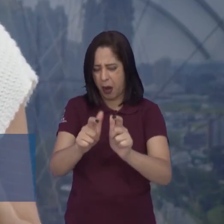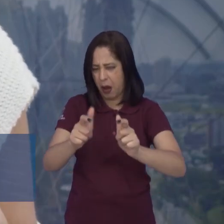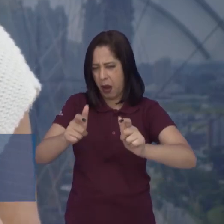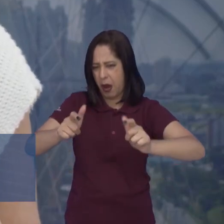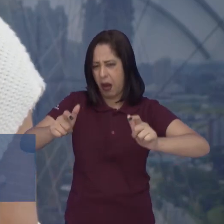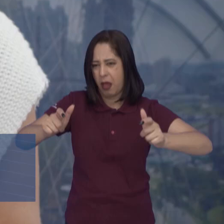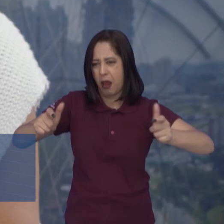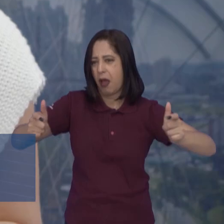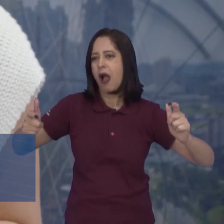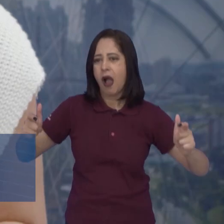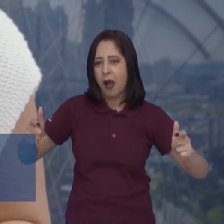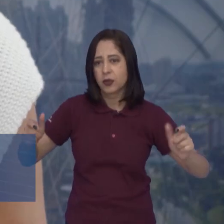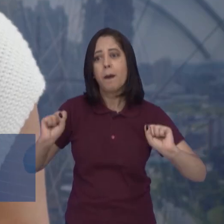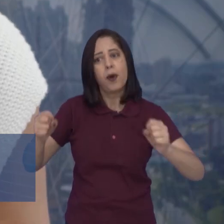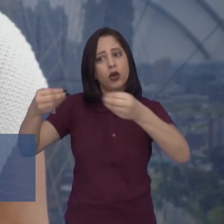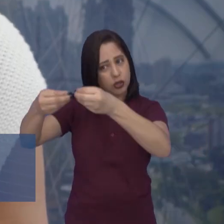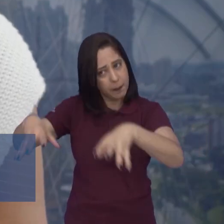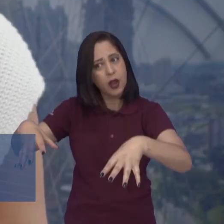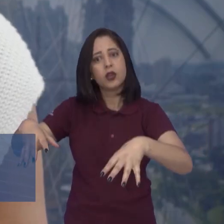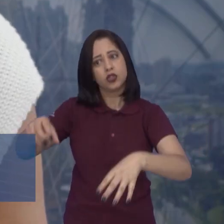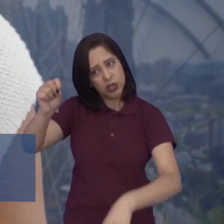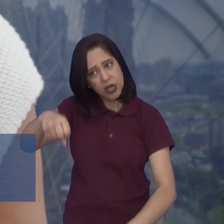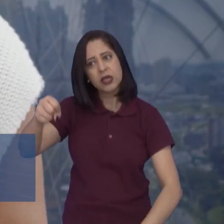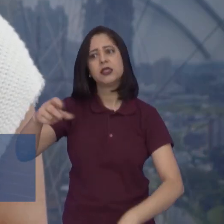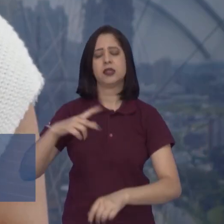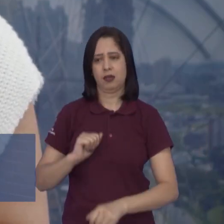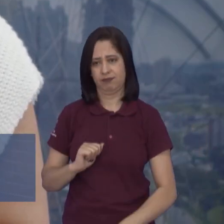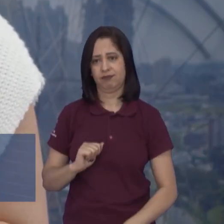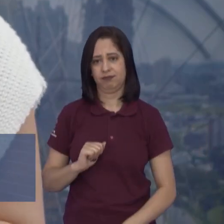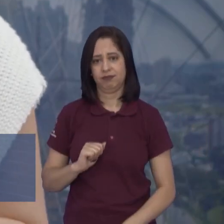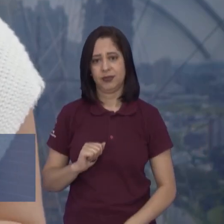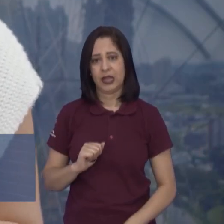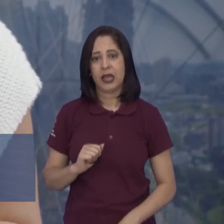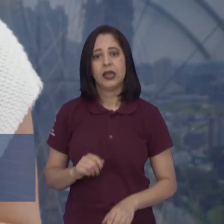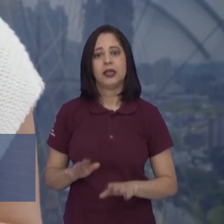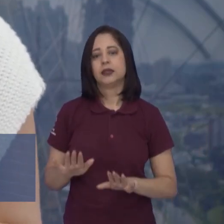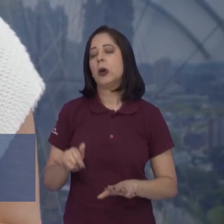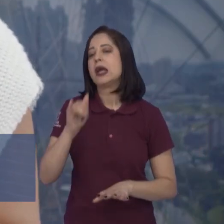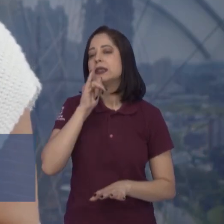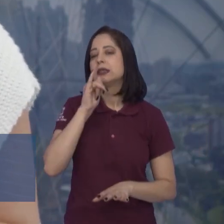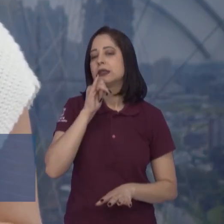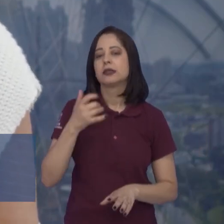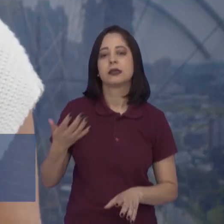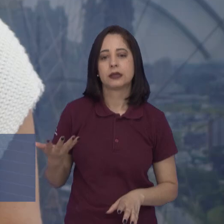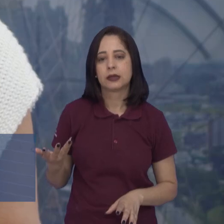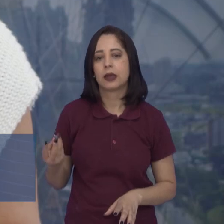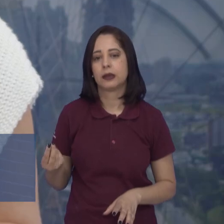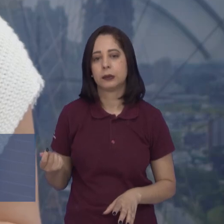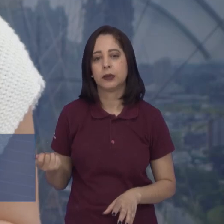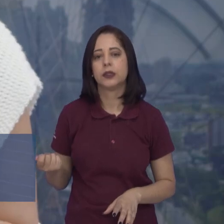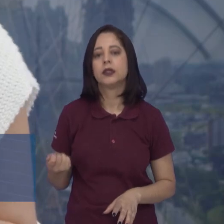muito rápido, ele pode prejudicar muito a cidade. Eu acho que um bom exemplo hoje desse